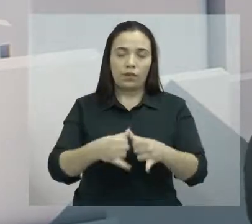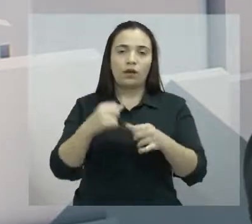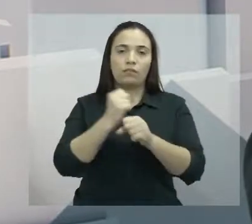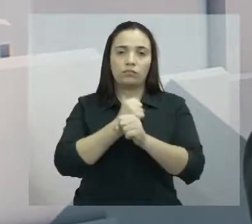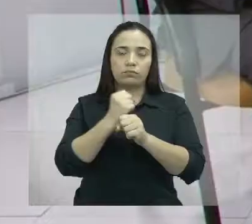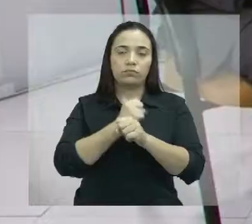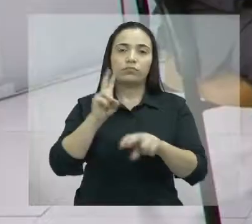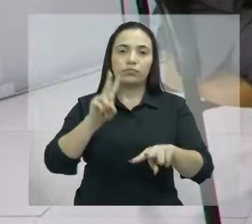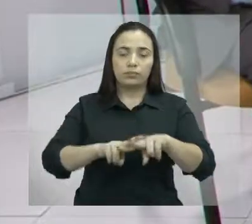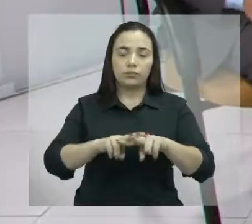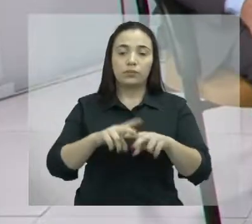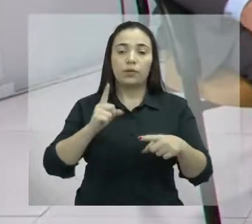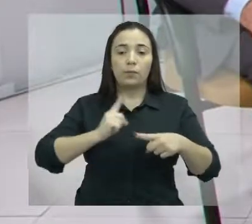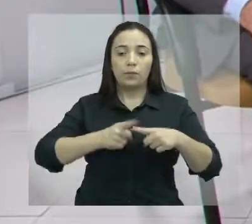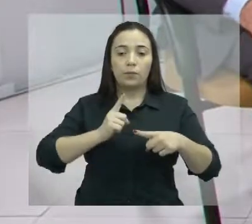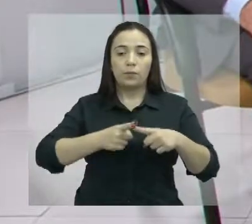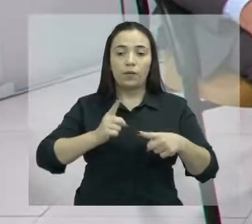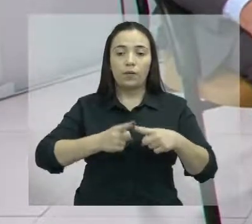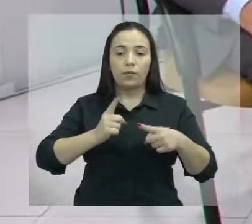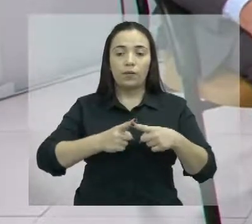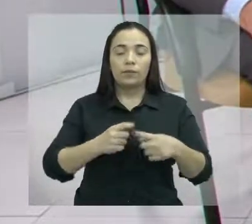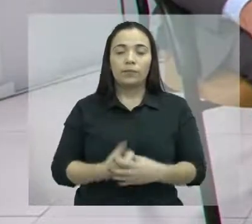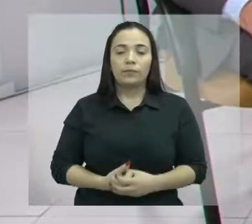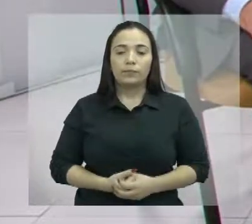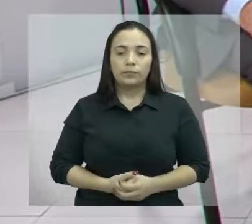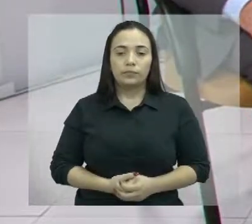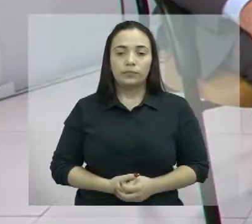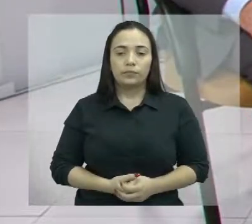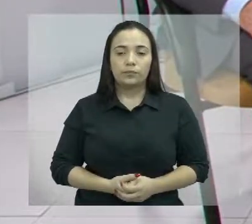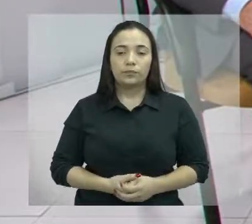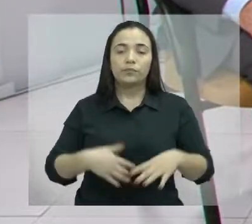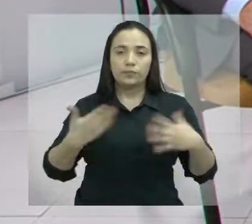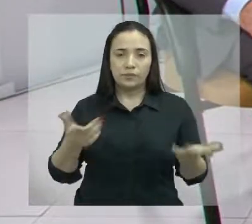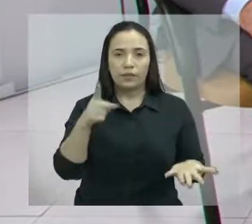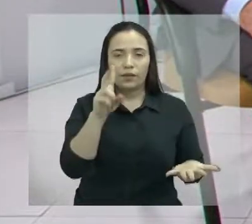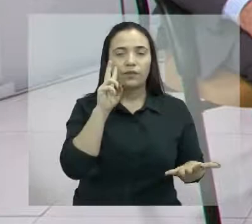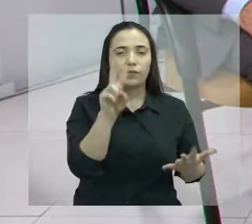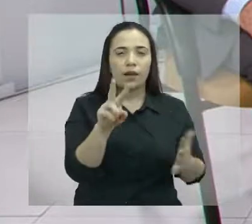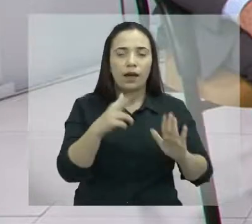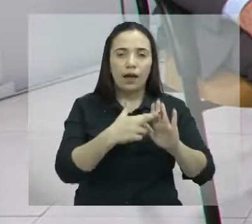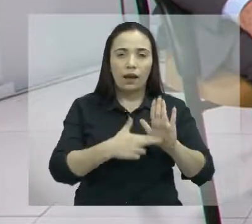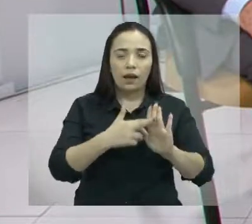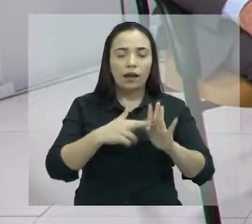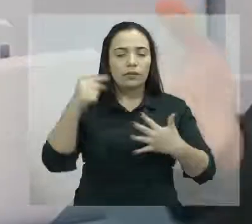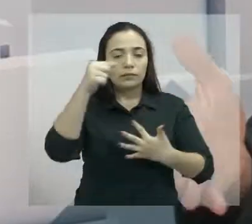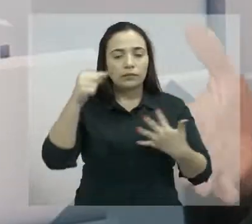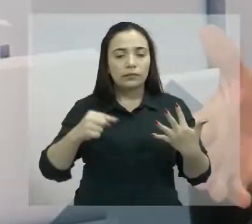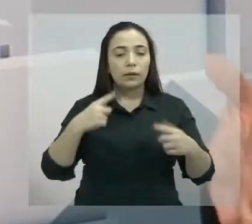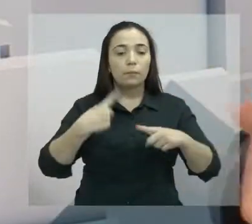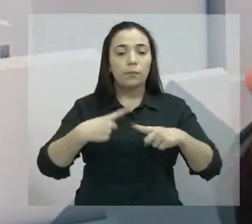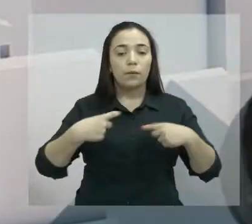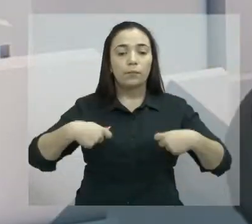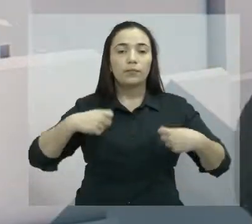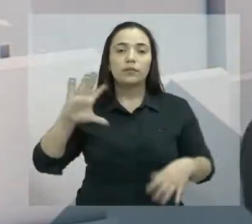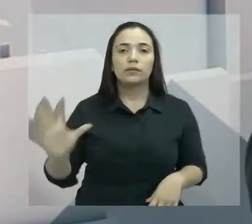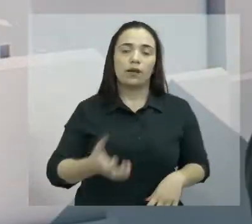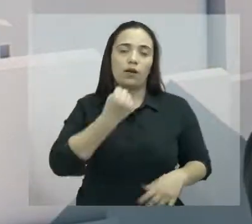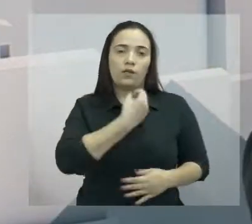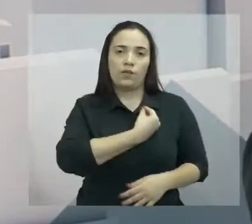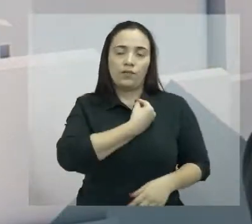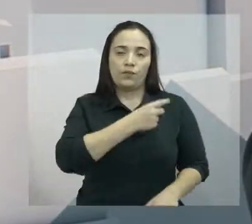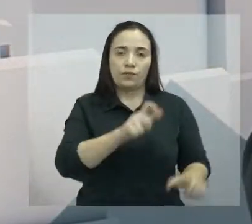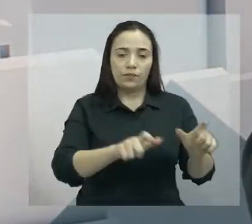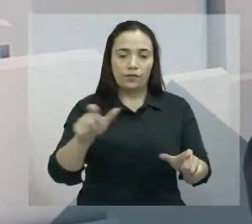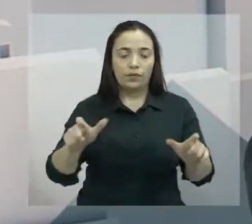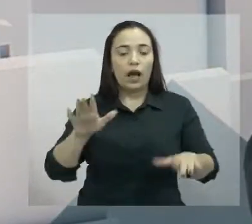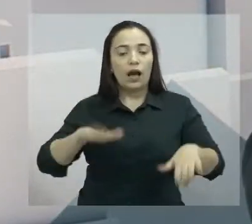tempo preso, porque aí é uma punição maior. Quer dizer, tudo isso no sentido de salvar a vida, né? E às vezes